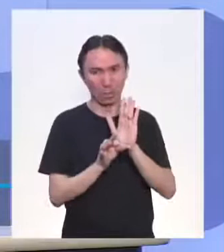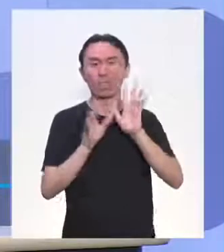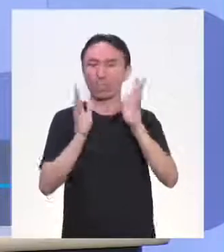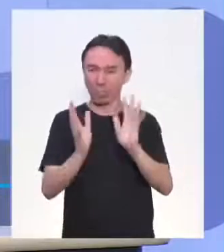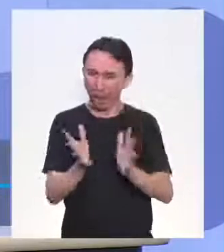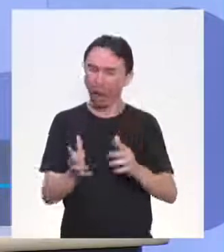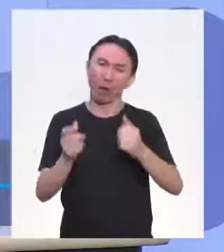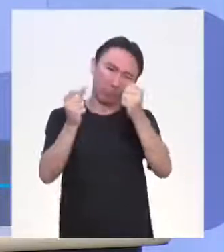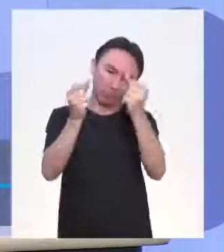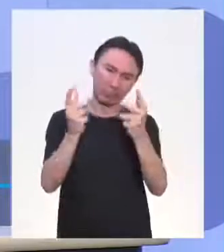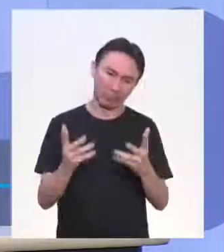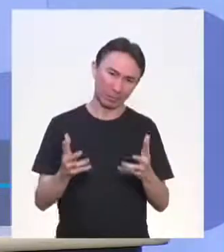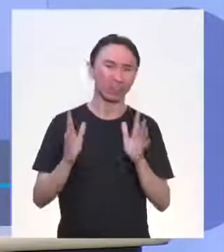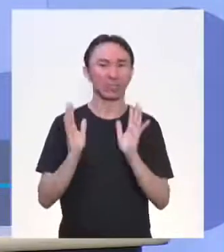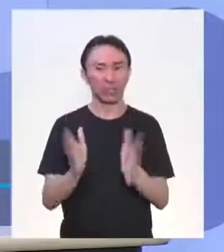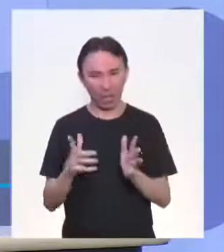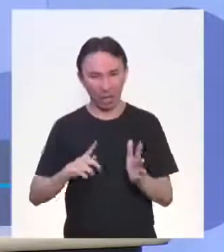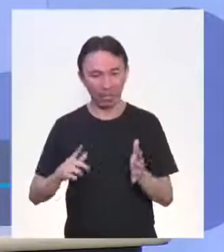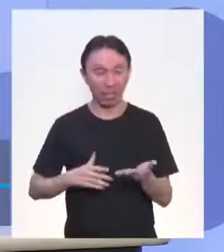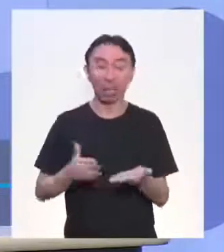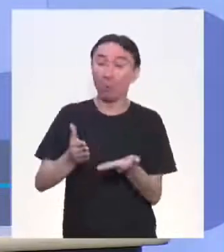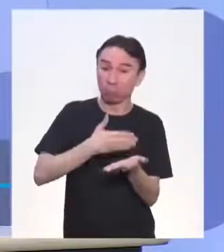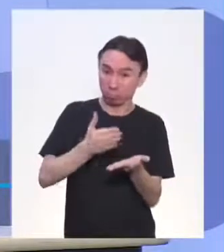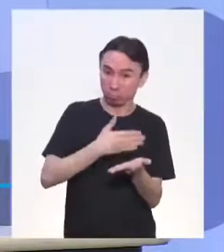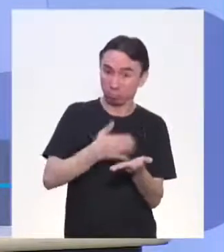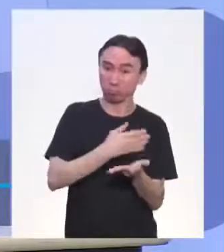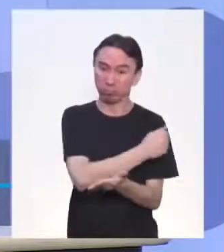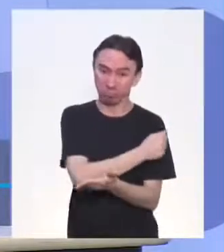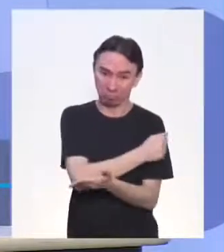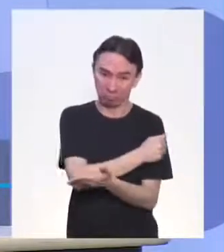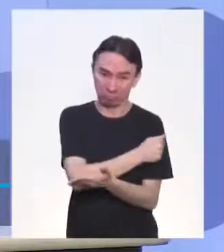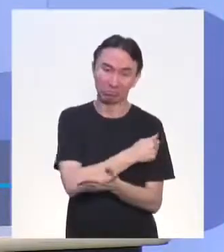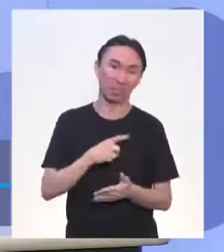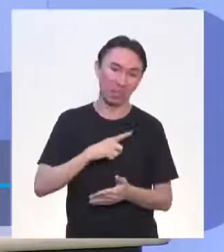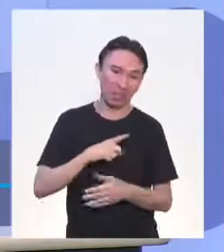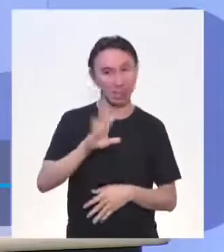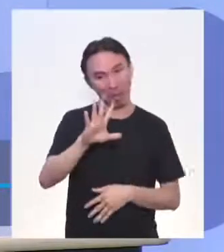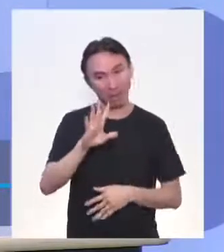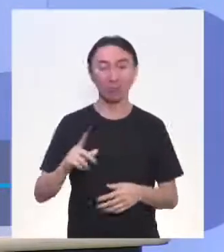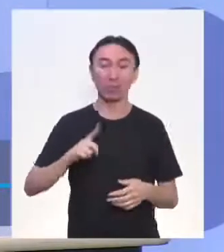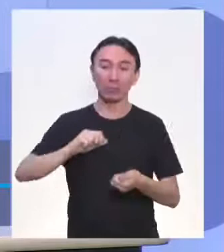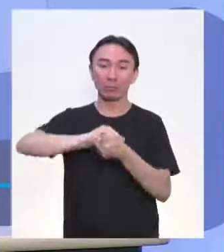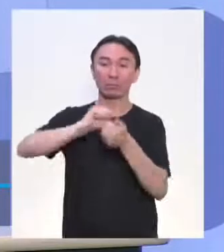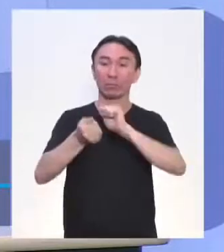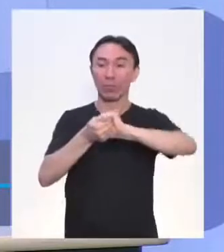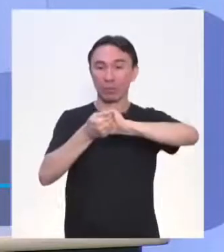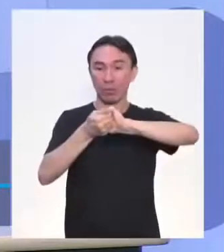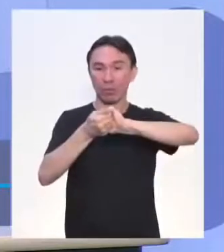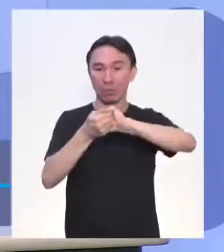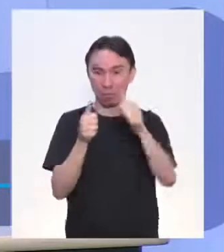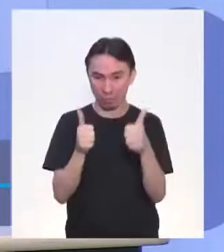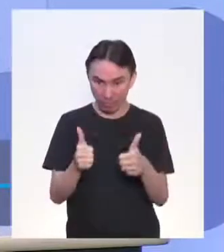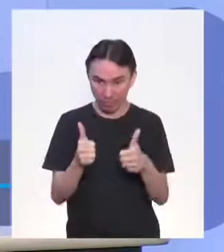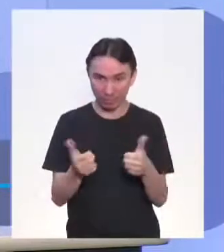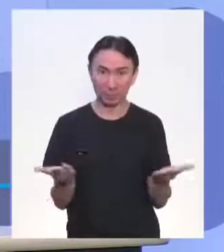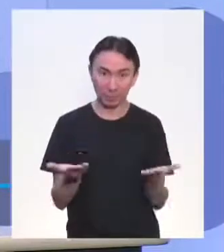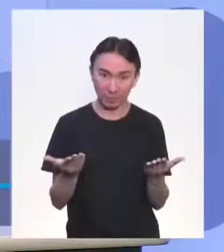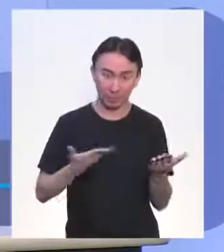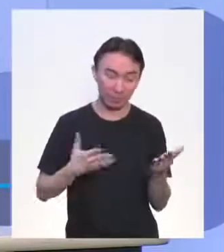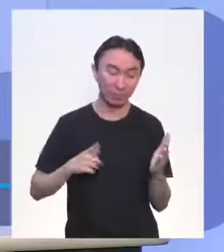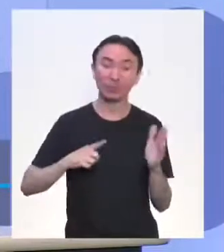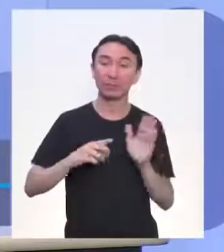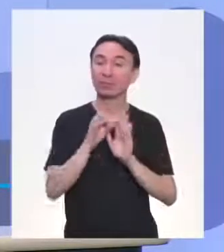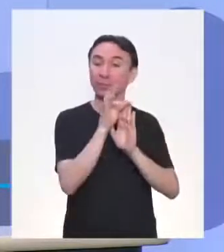nós trabalhamos a apostila, sim, estou trabalhando a apostila, mas nós fazemos adaptações. Né? Então, nós vamos trabalhar com o